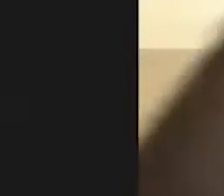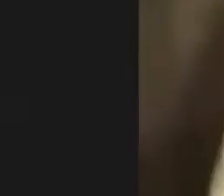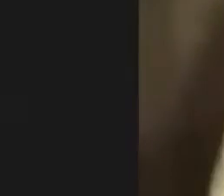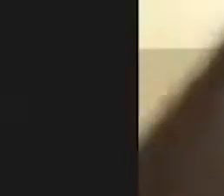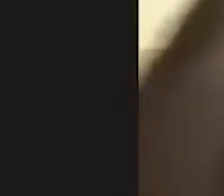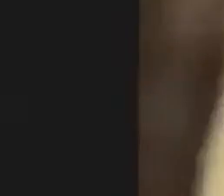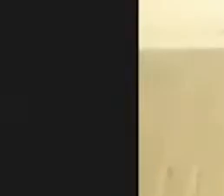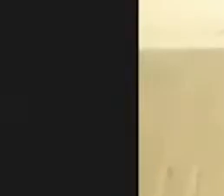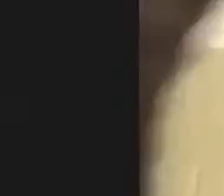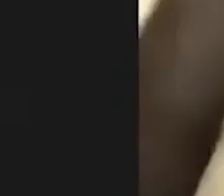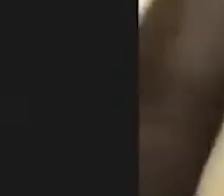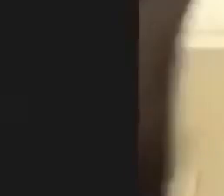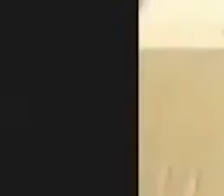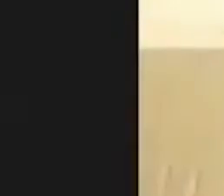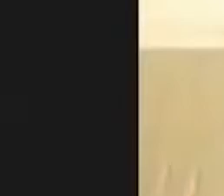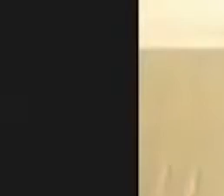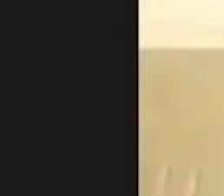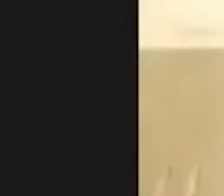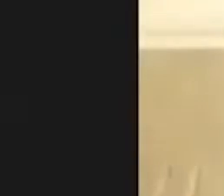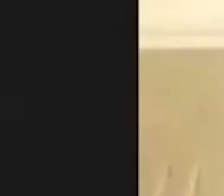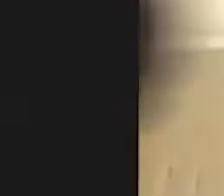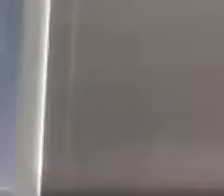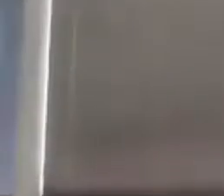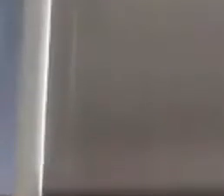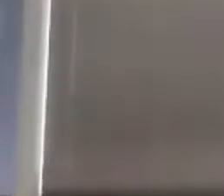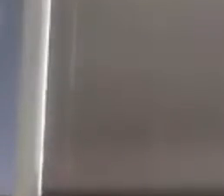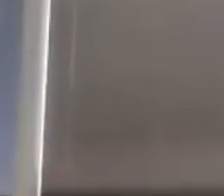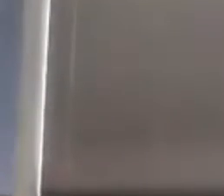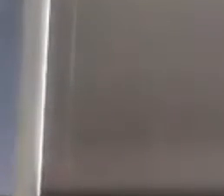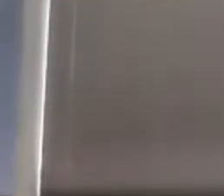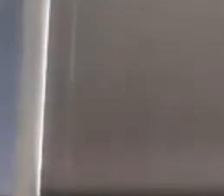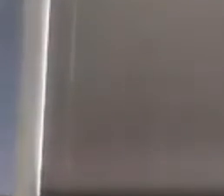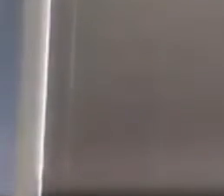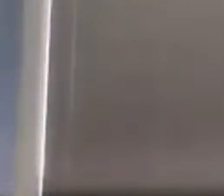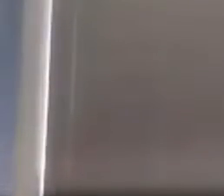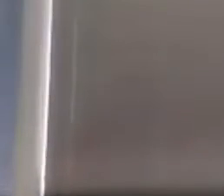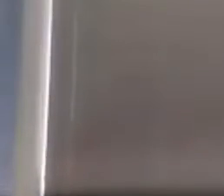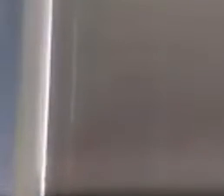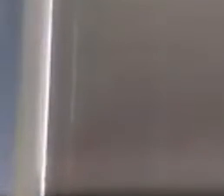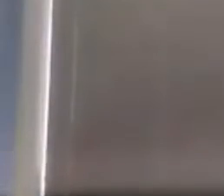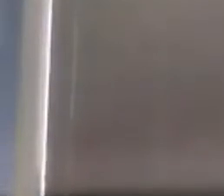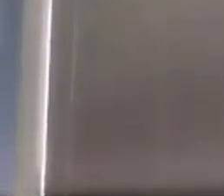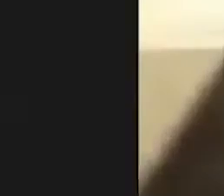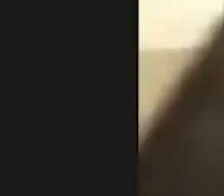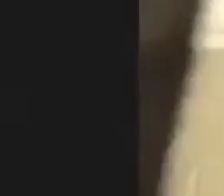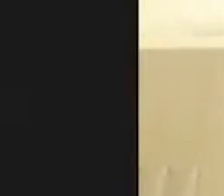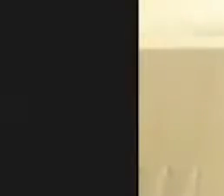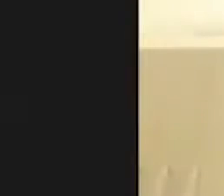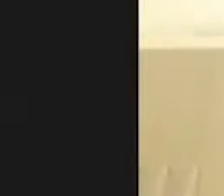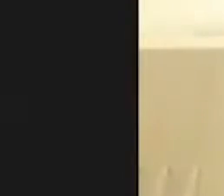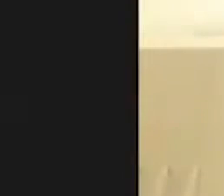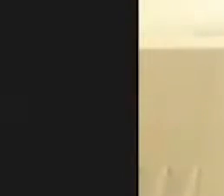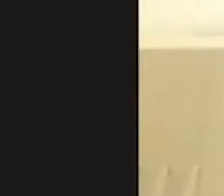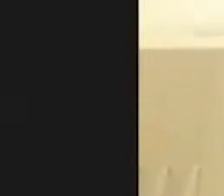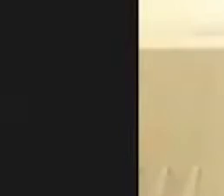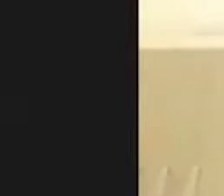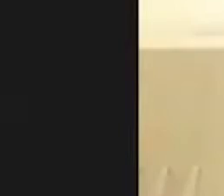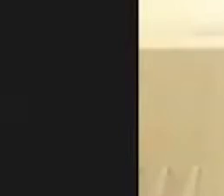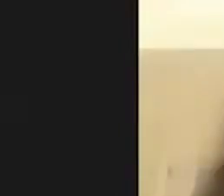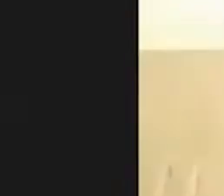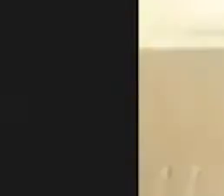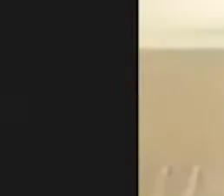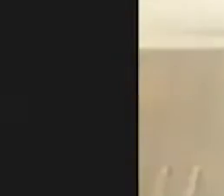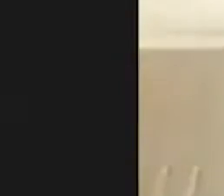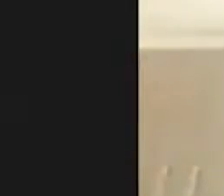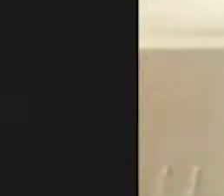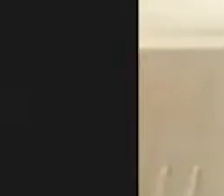trabalhadores tinham a proteção de uma legislação trabalhista, de cortes trabalhistas, de direito trabalhista